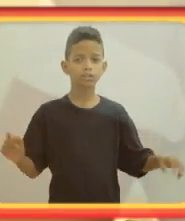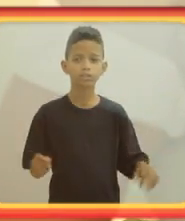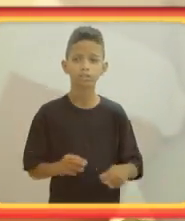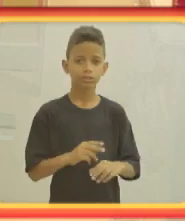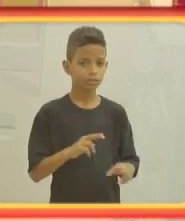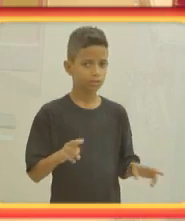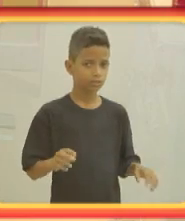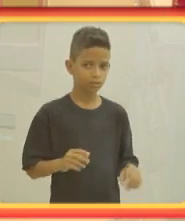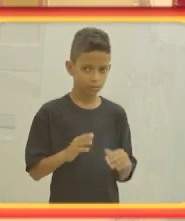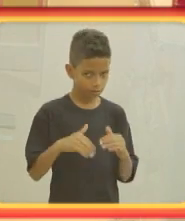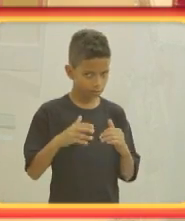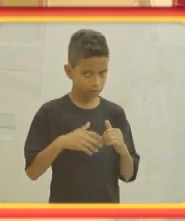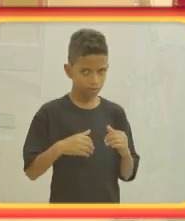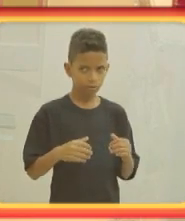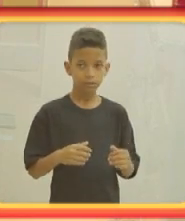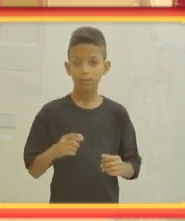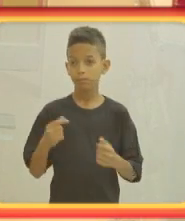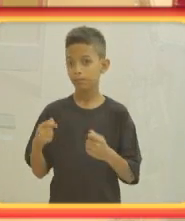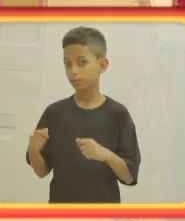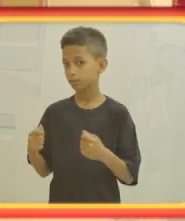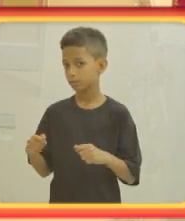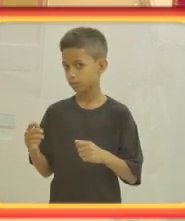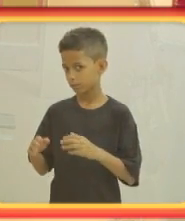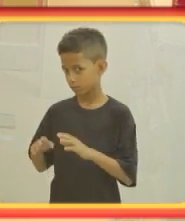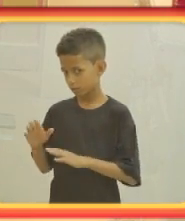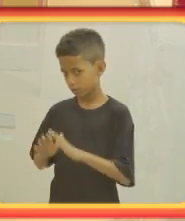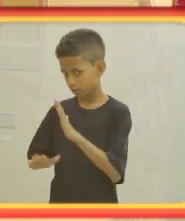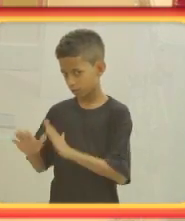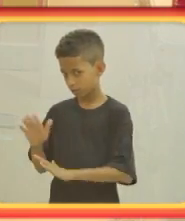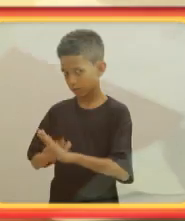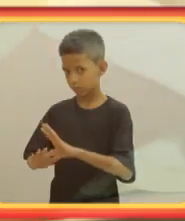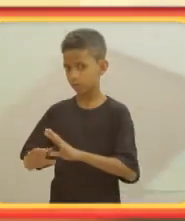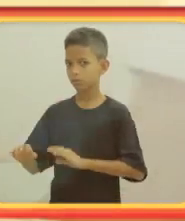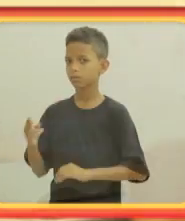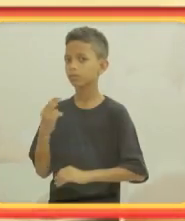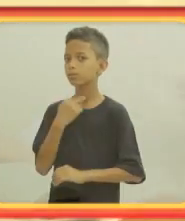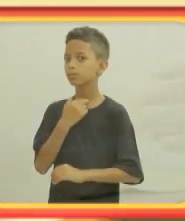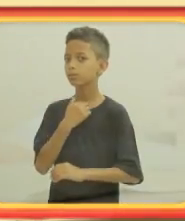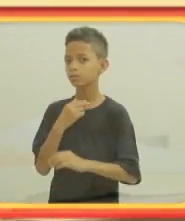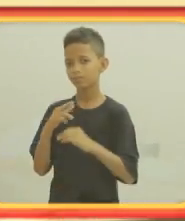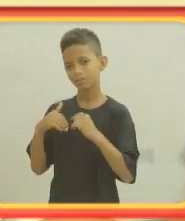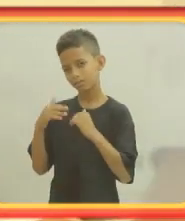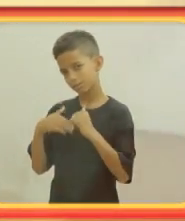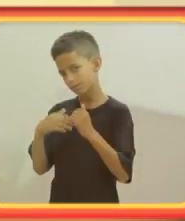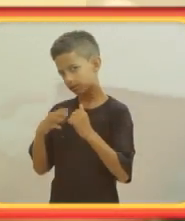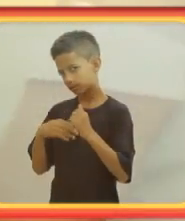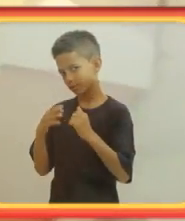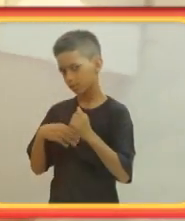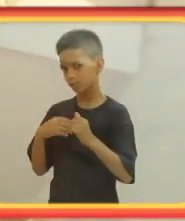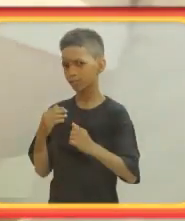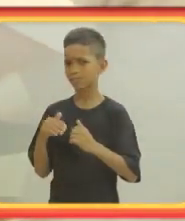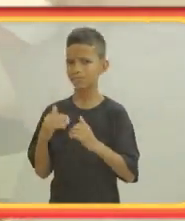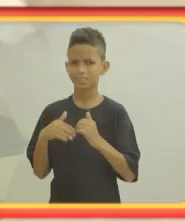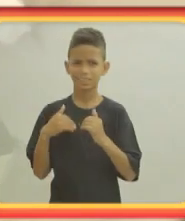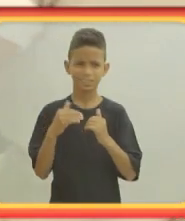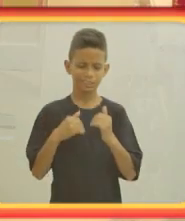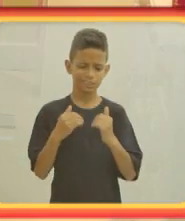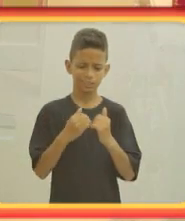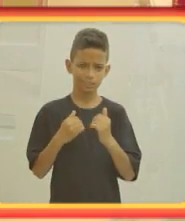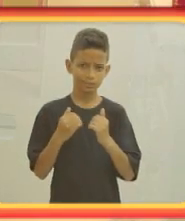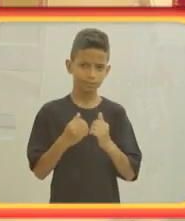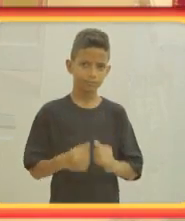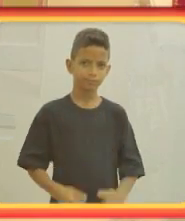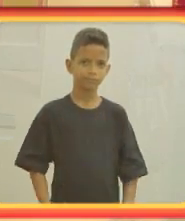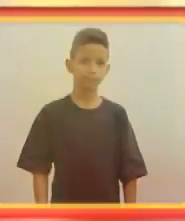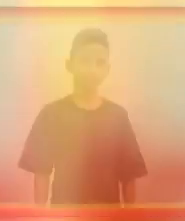esmalte, entendeu? Como eu mantenho a unha bonita em casa? Tem que tomar os cuidados, né? Não pode molhar muito a mão, entendeu? Senão Não,